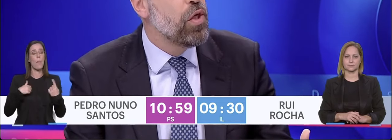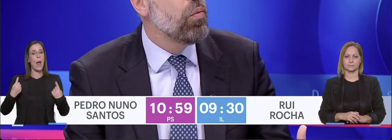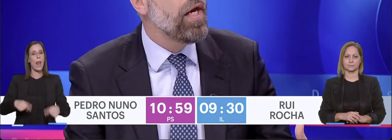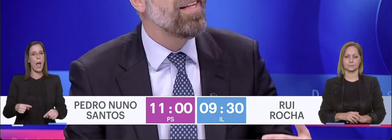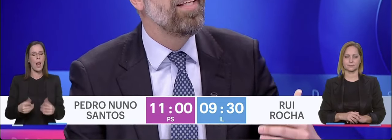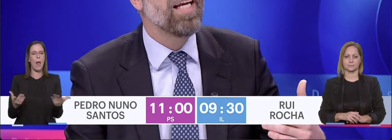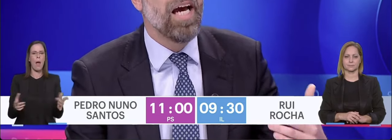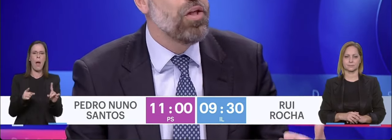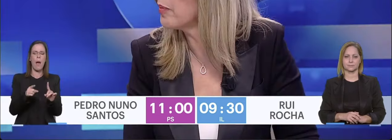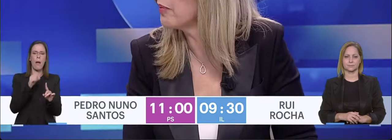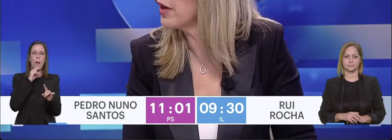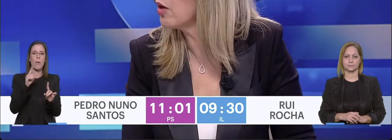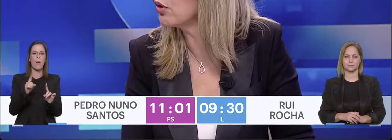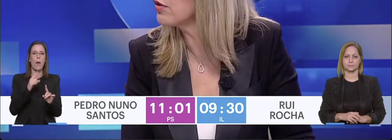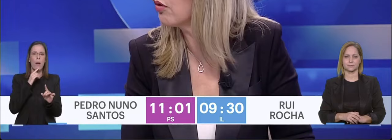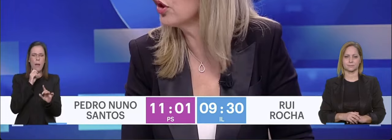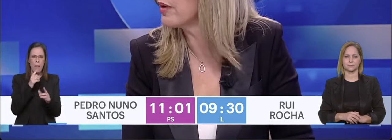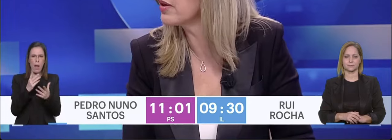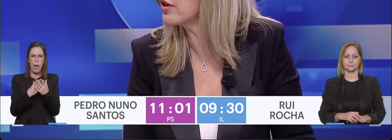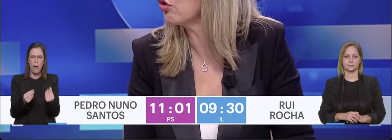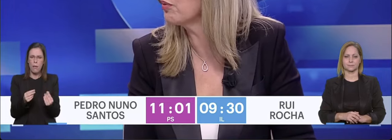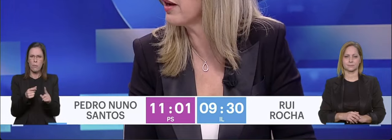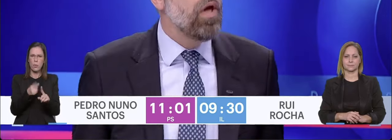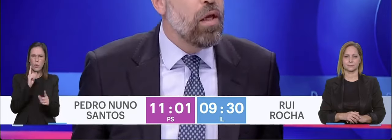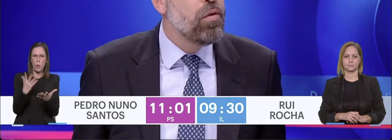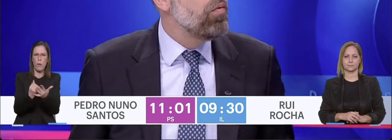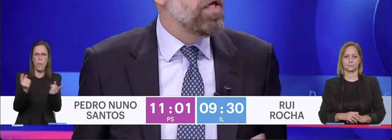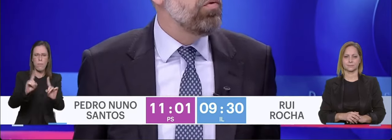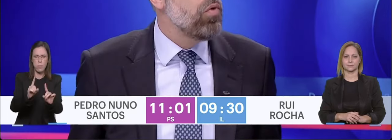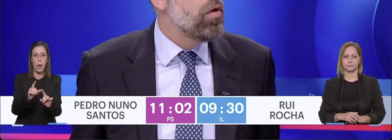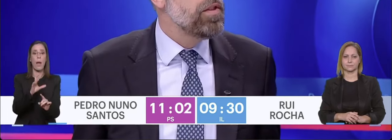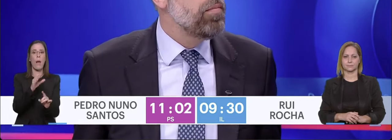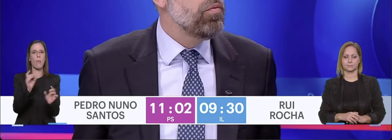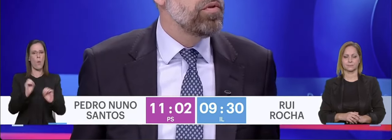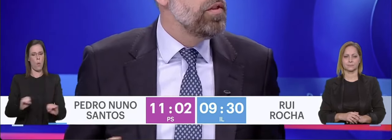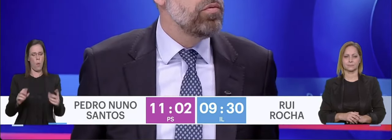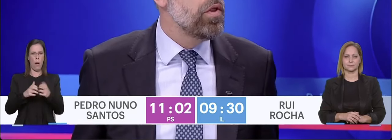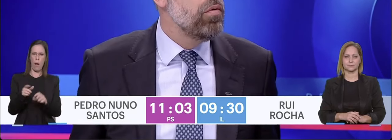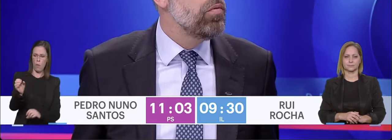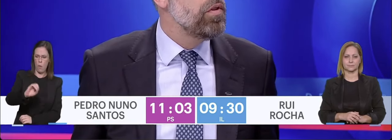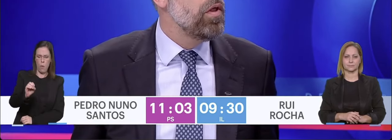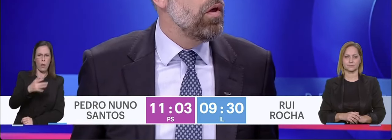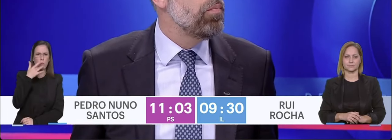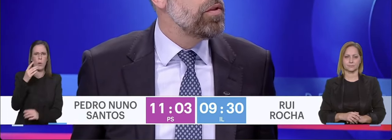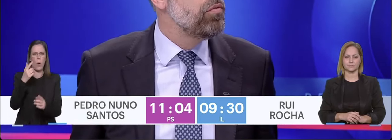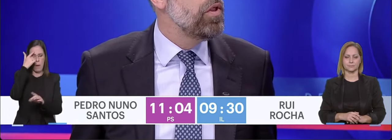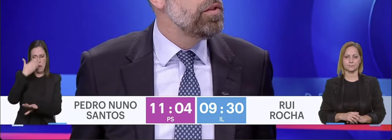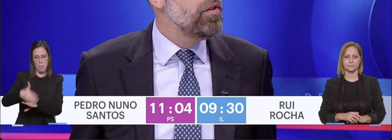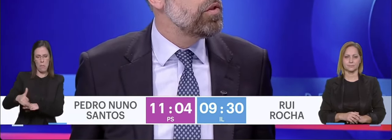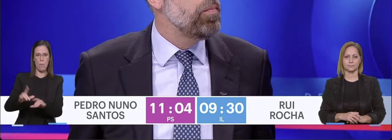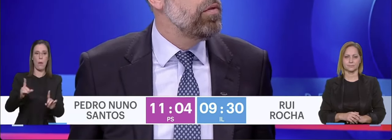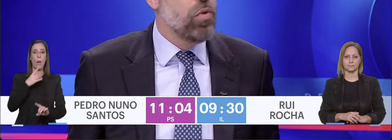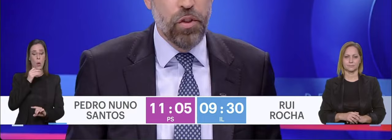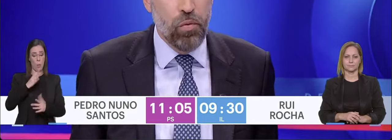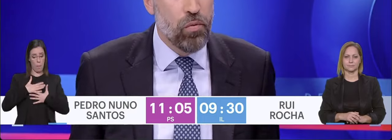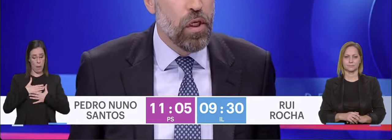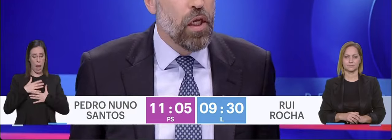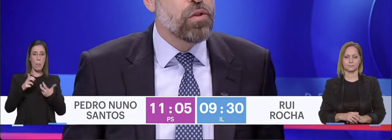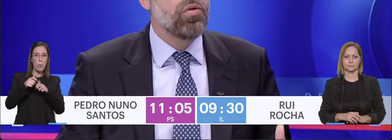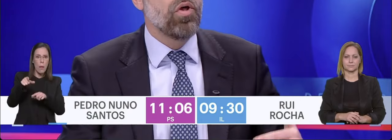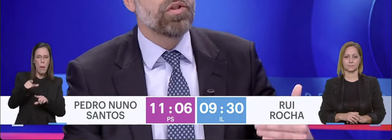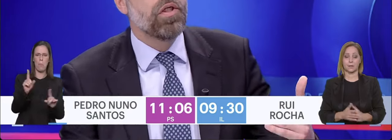temos não é retirar recurs uma solução que não é para ser recuperada não há não há nenhum Dogma também quanto a isso no que no que ao partido socialista diz respeito